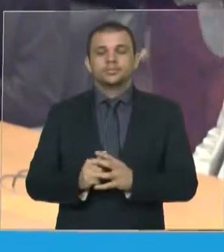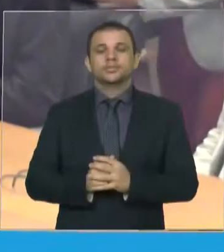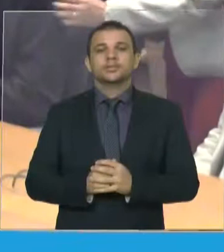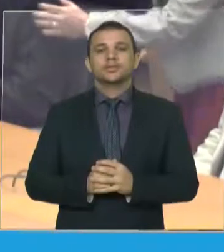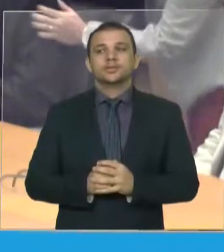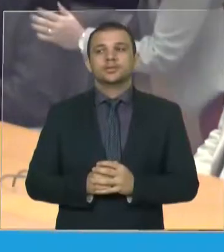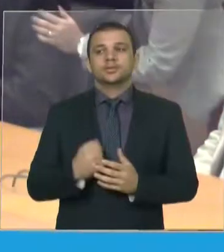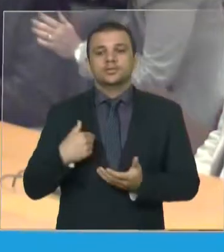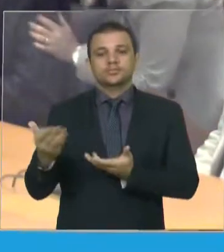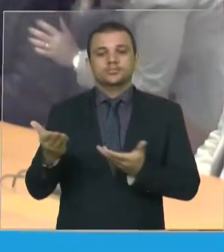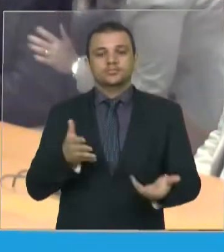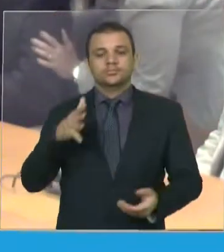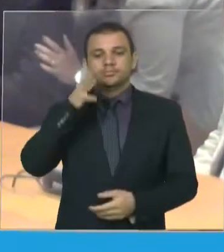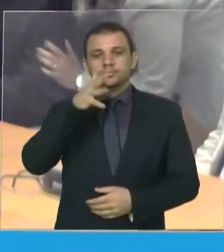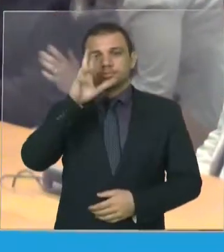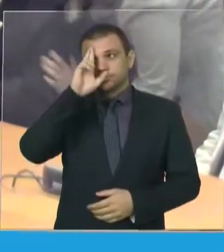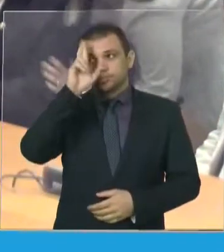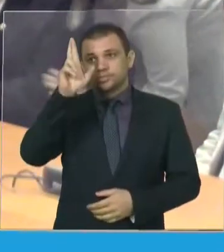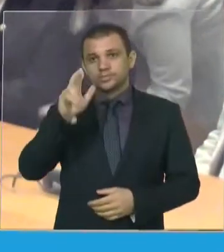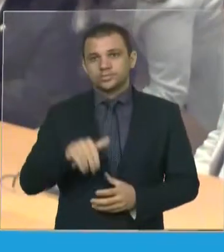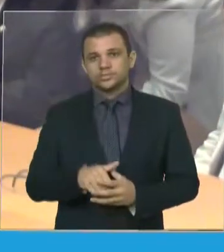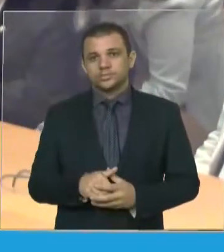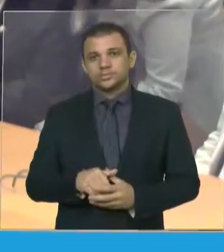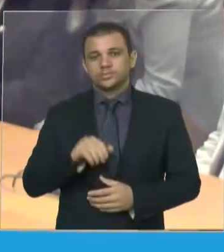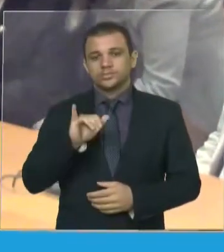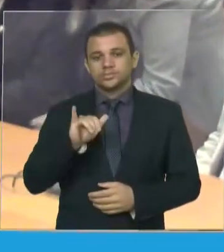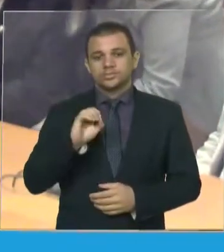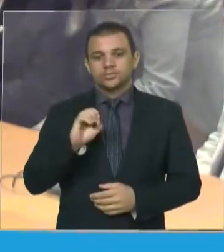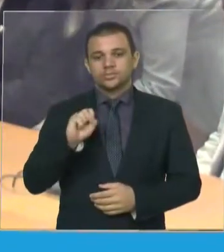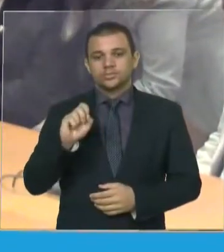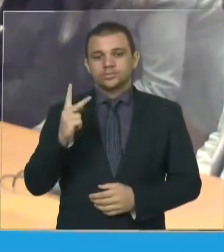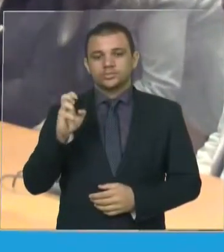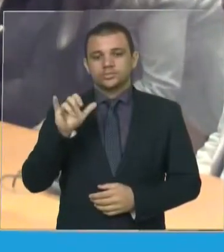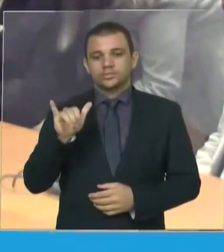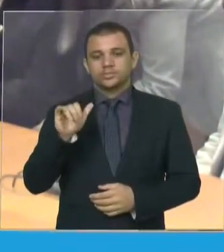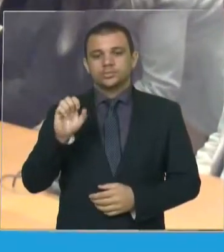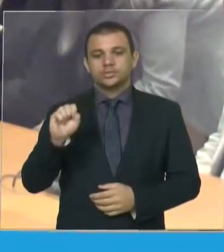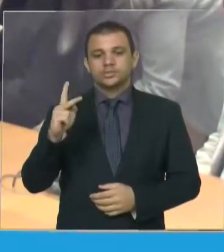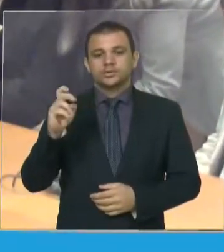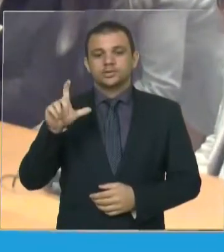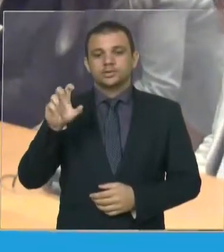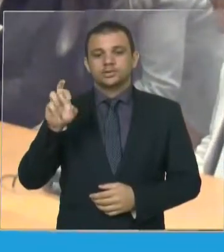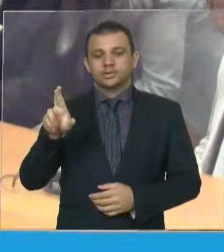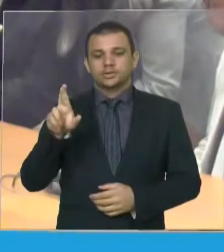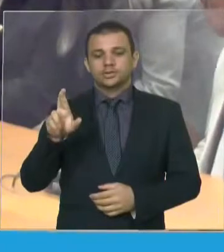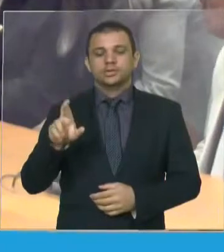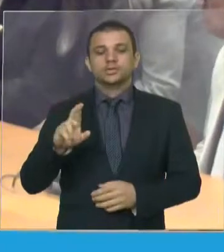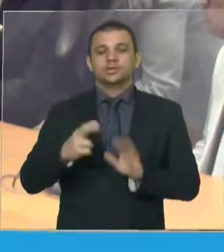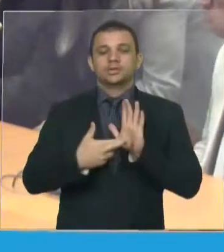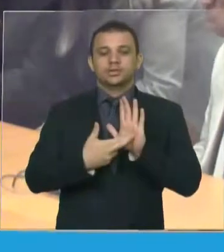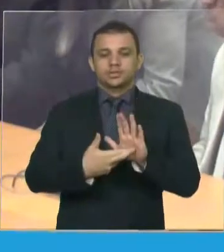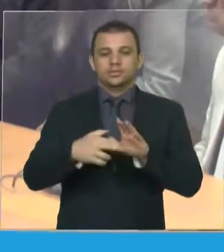Vou ceder a palavra ao excelentíssimo senhor Josh Scheller, embaixador do Estado de Israel.